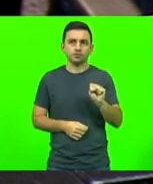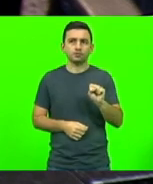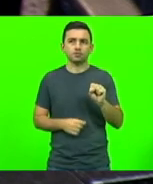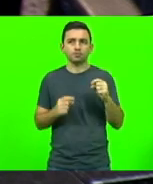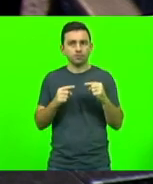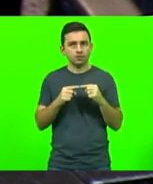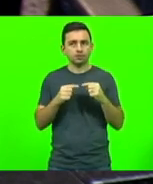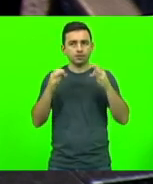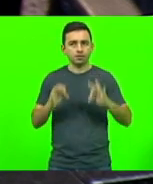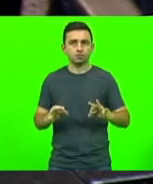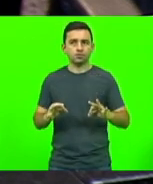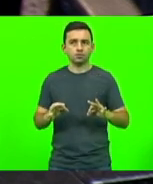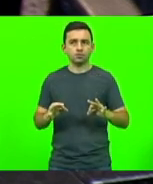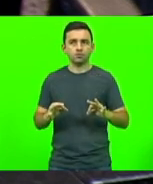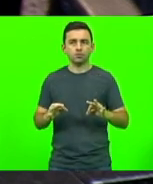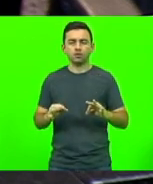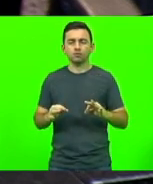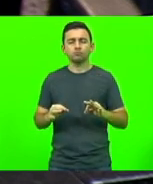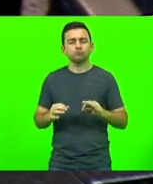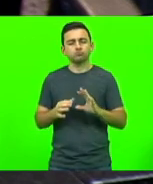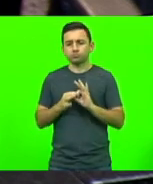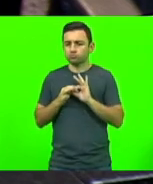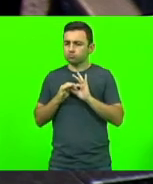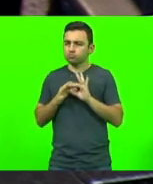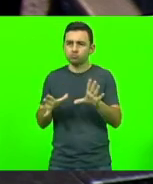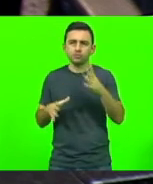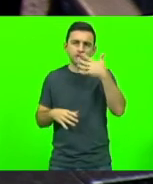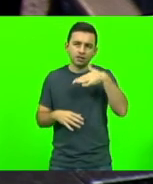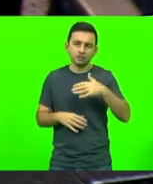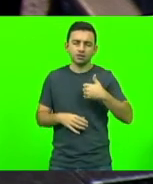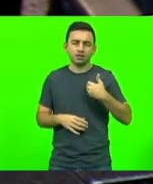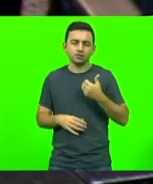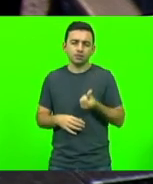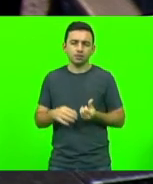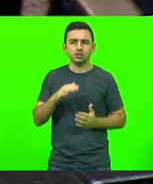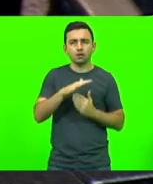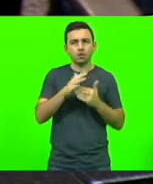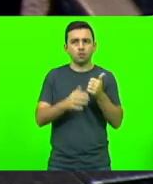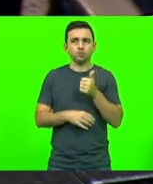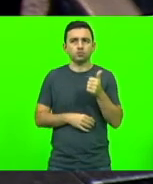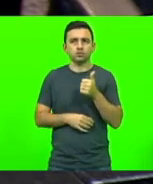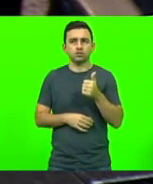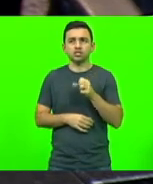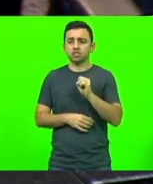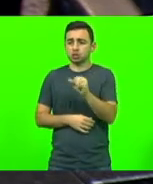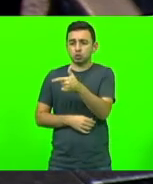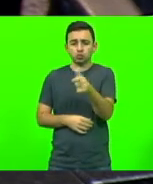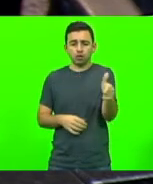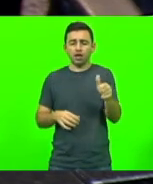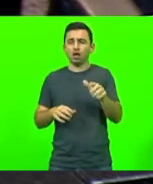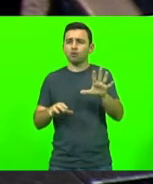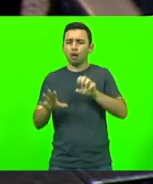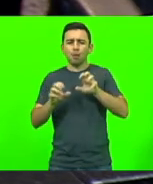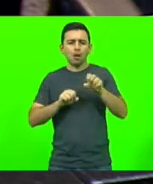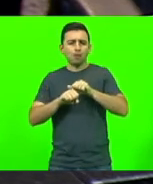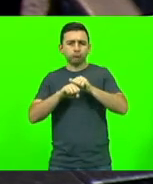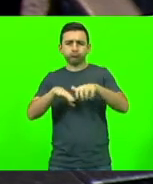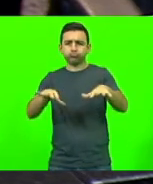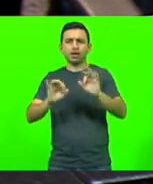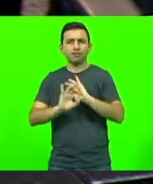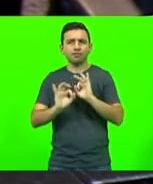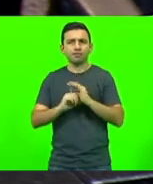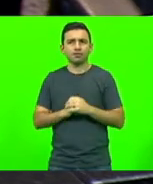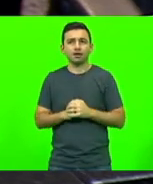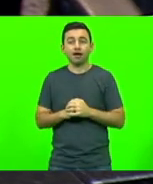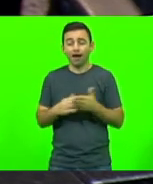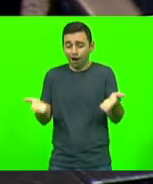tornando facultativo o uso de máscaras em crianças de 6 a 11 anos, quando não houver transmissão generalizada, como é o caso